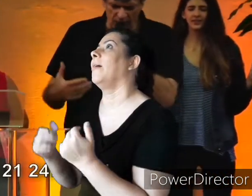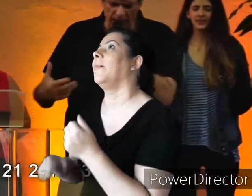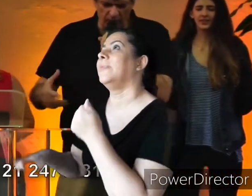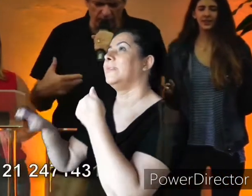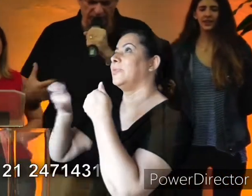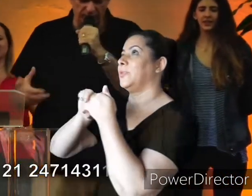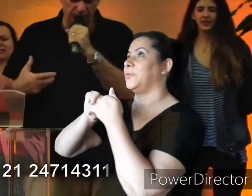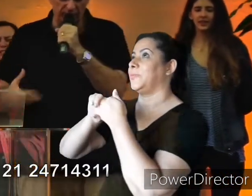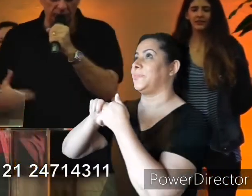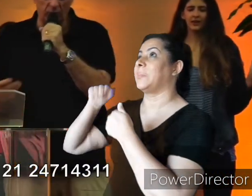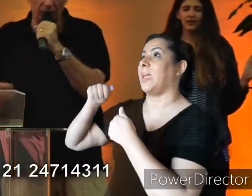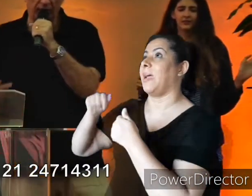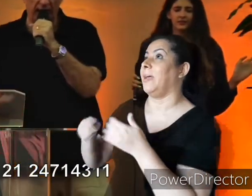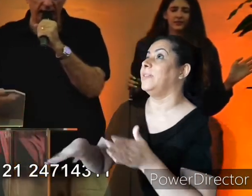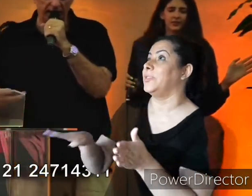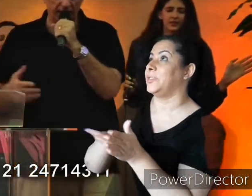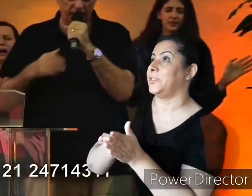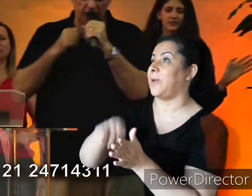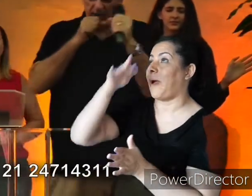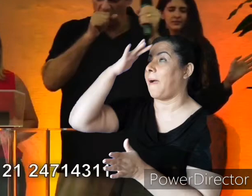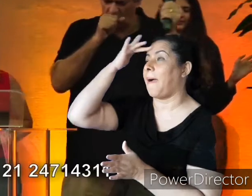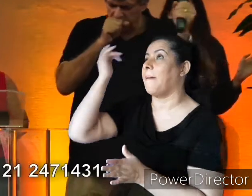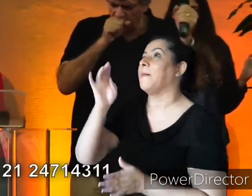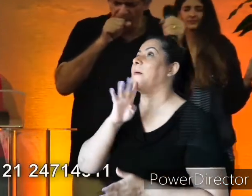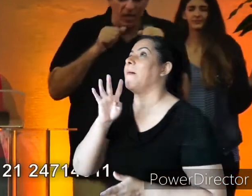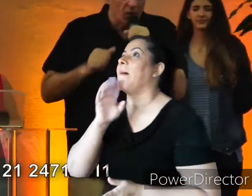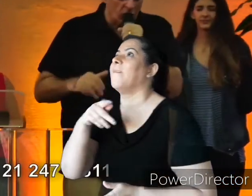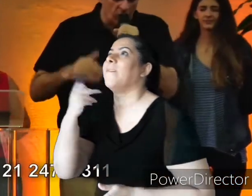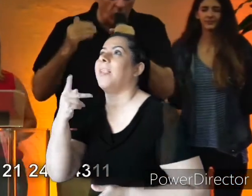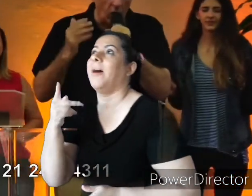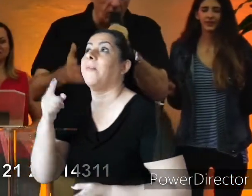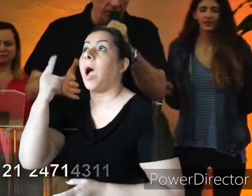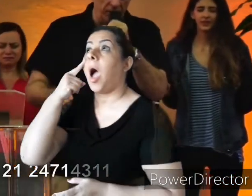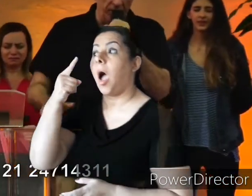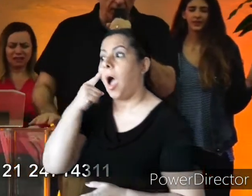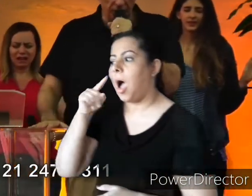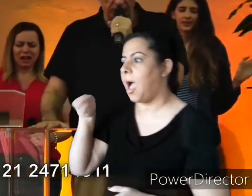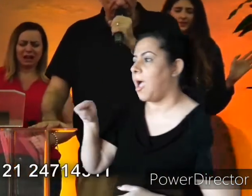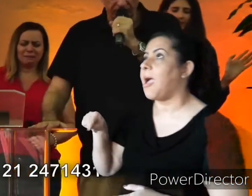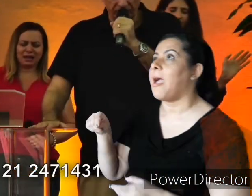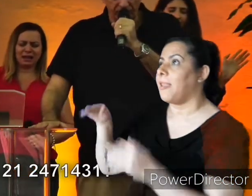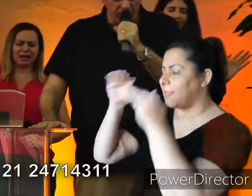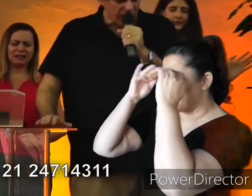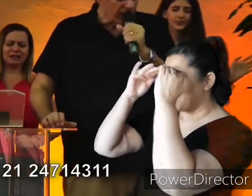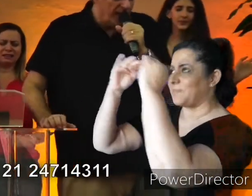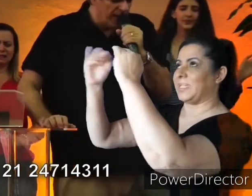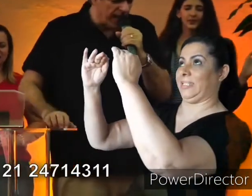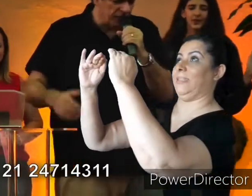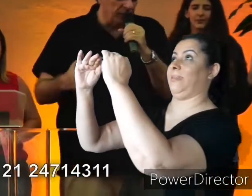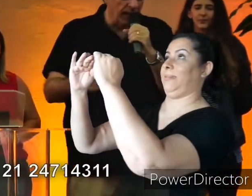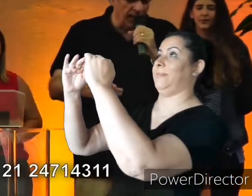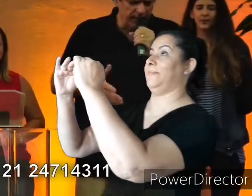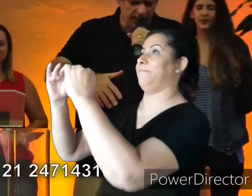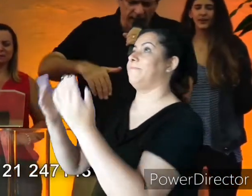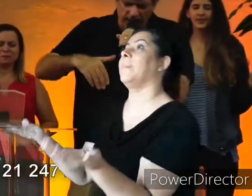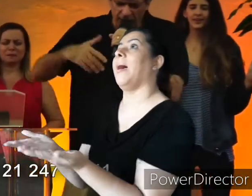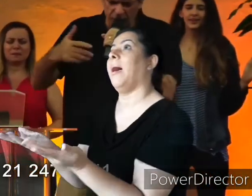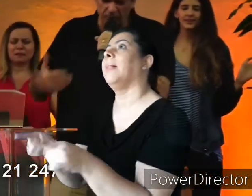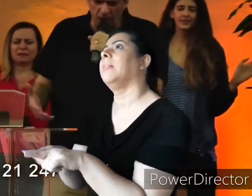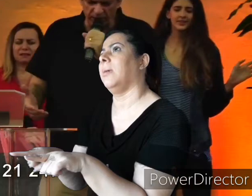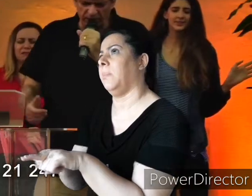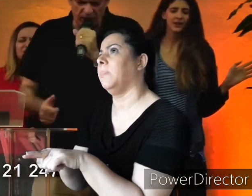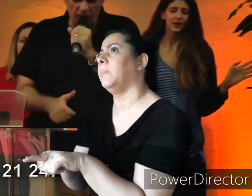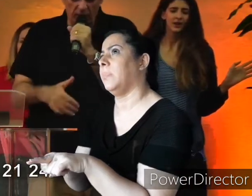maridos sejam reconhecidos dentro de suas casas como homens de Deus. Que as mães,